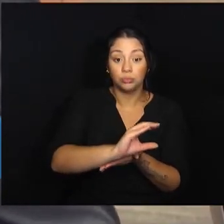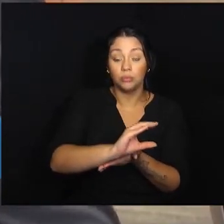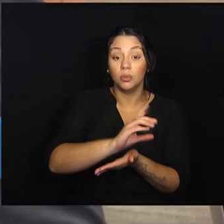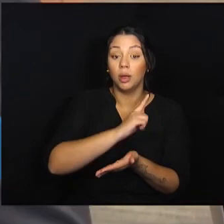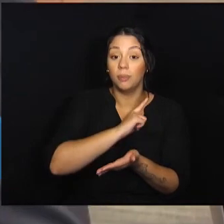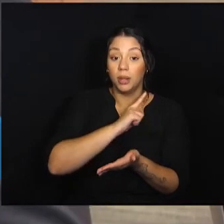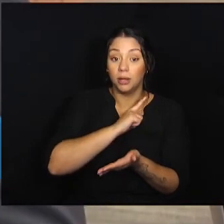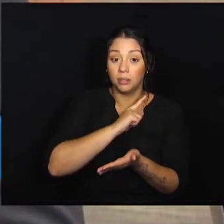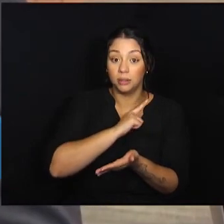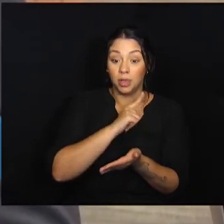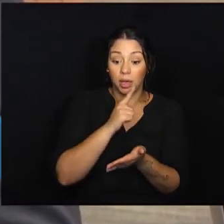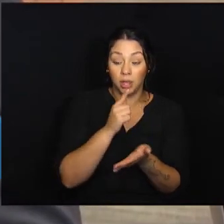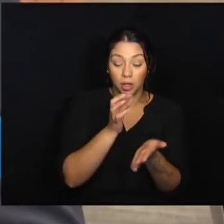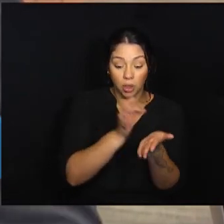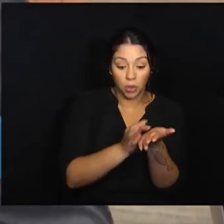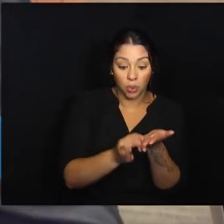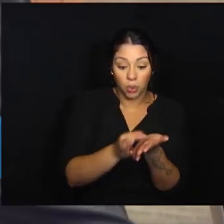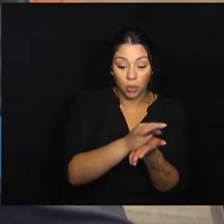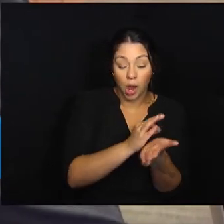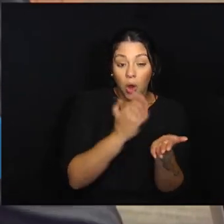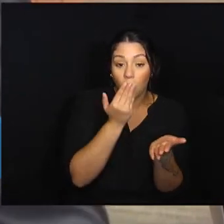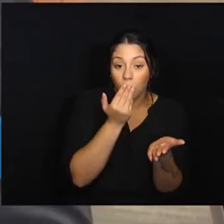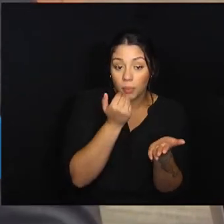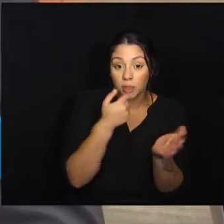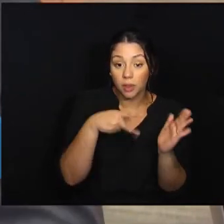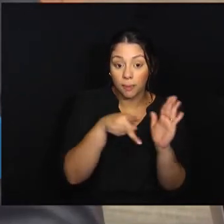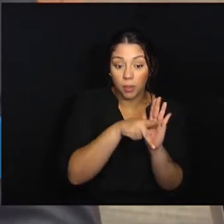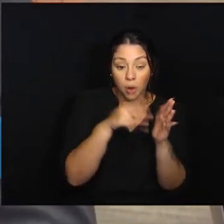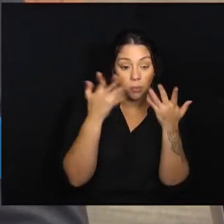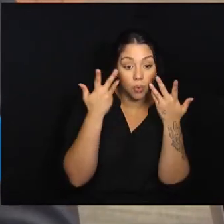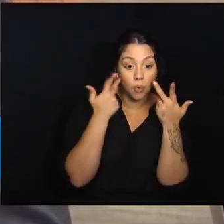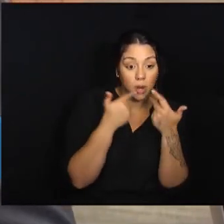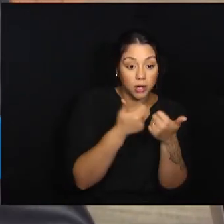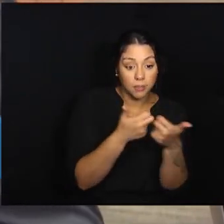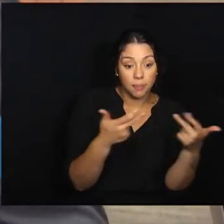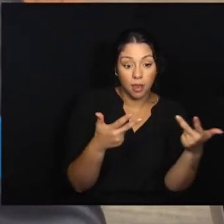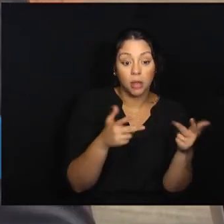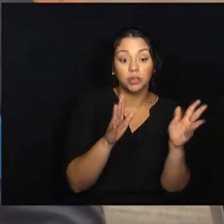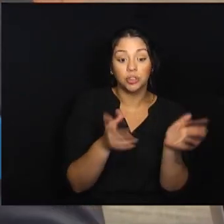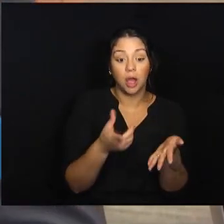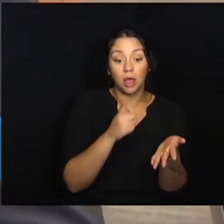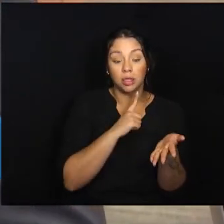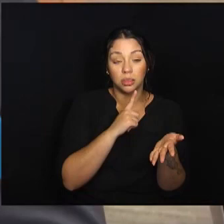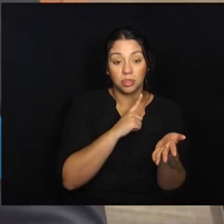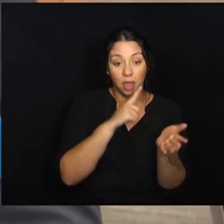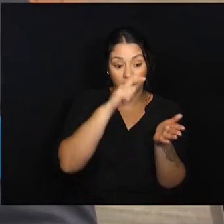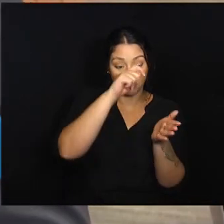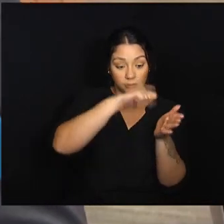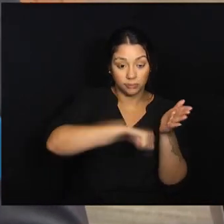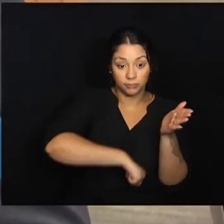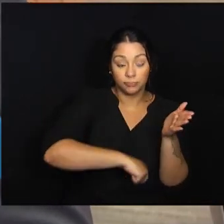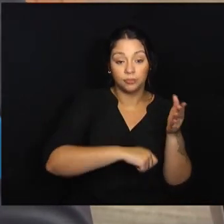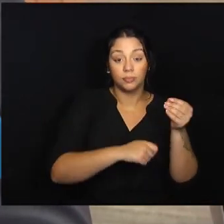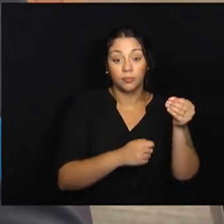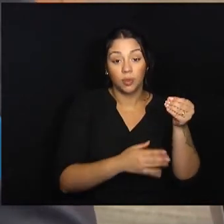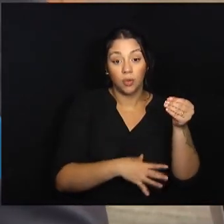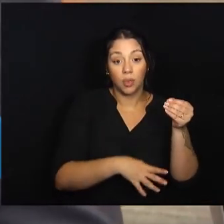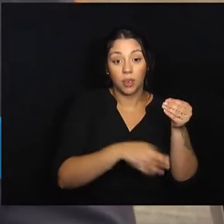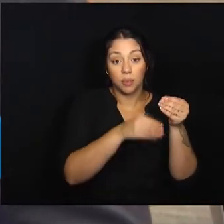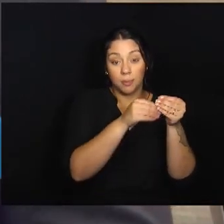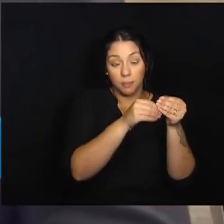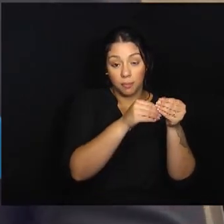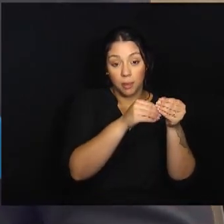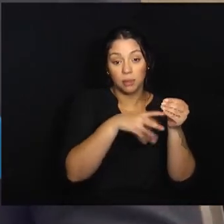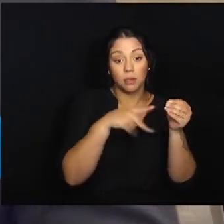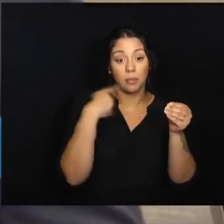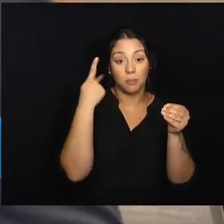banco, para comprar ração para os animais. E já tenho aí a sinalização de uma emenda parlamentar do deputado Dirceu